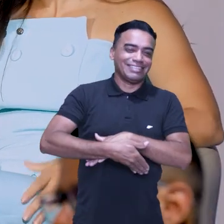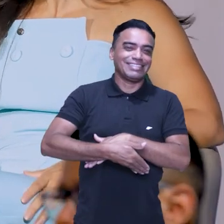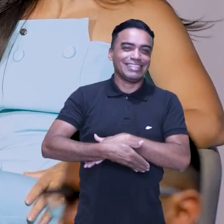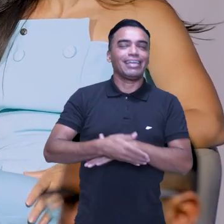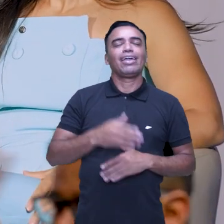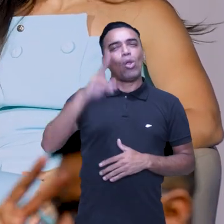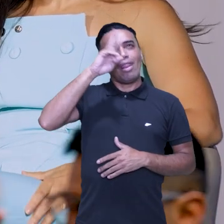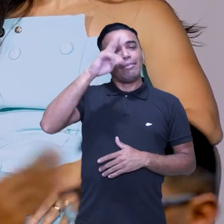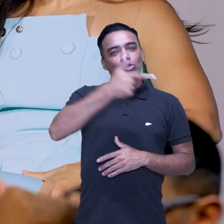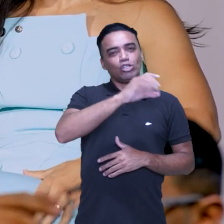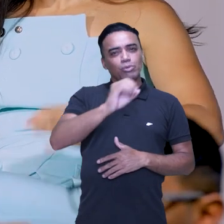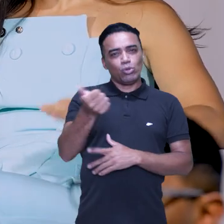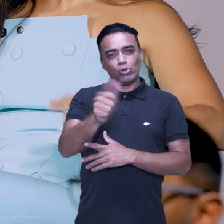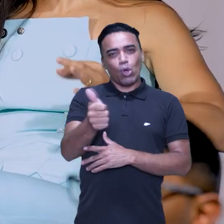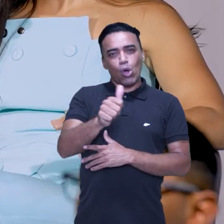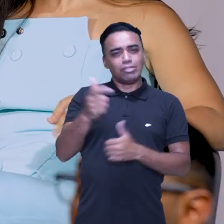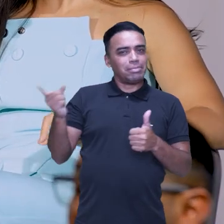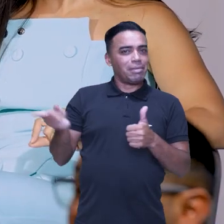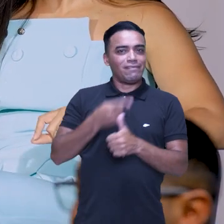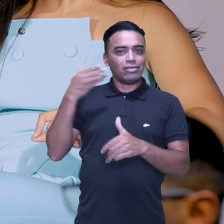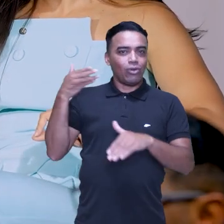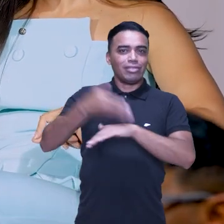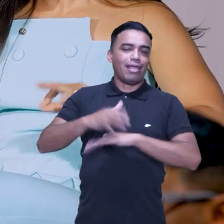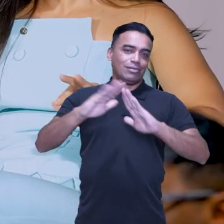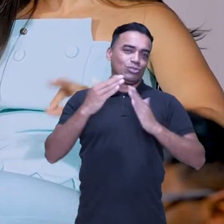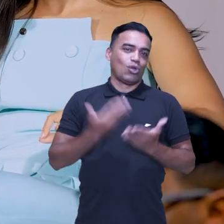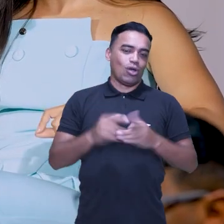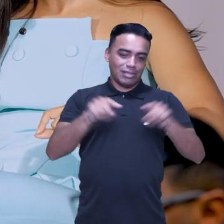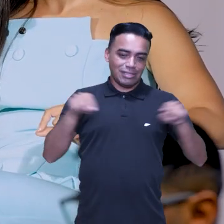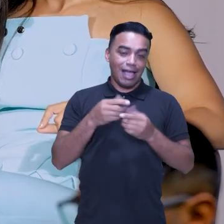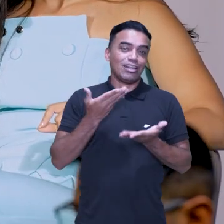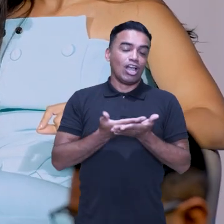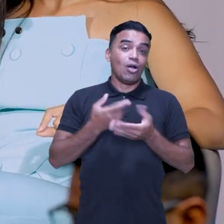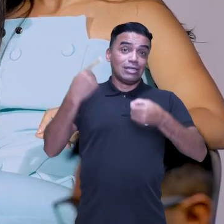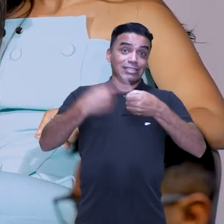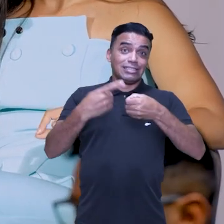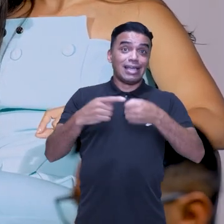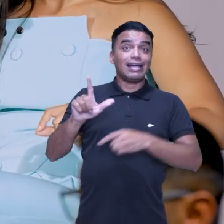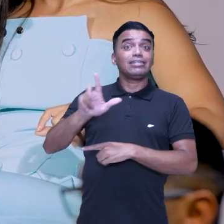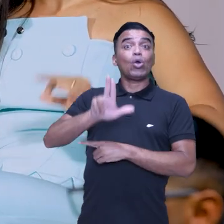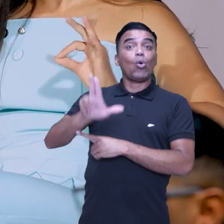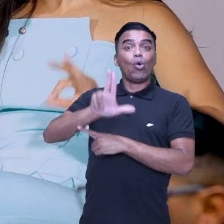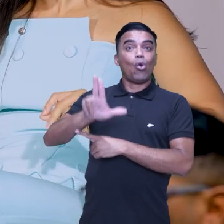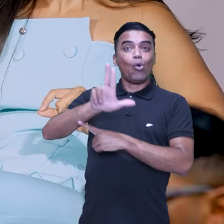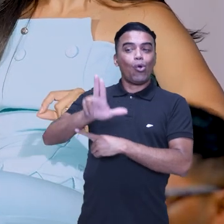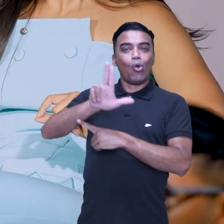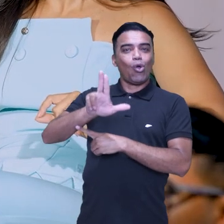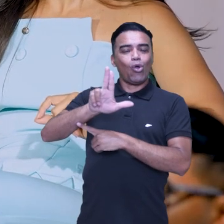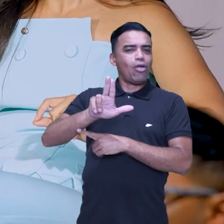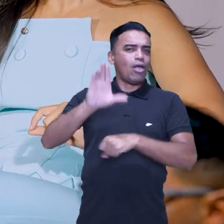como se fosse hoje, quando eu pisei a primeira vez numa sala de aula, lá em Uberlândia. Era um